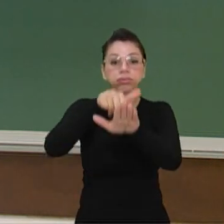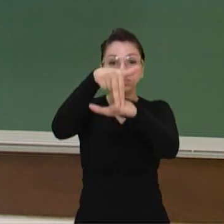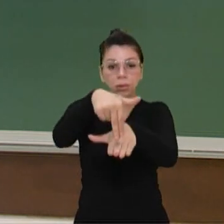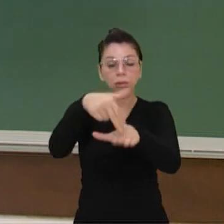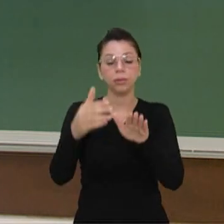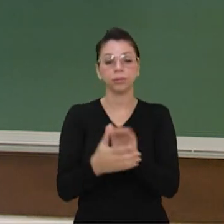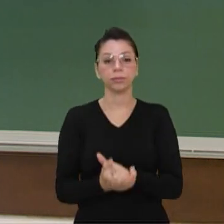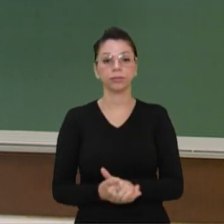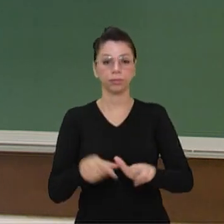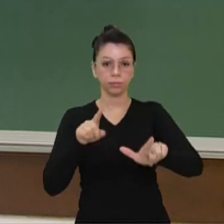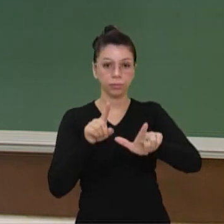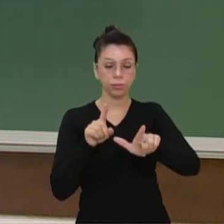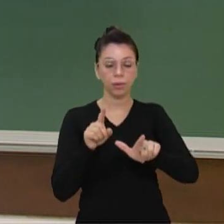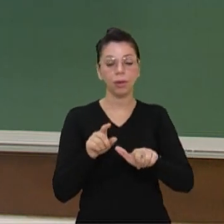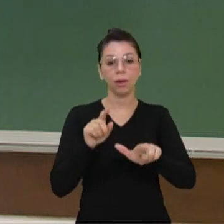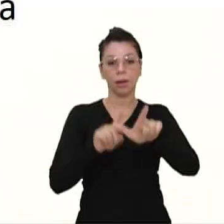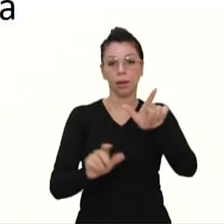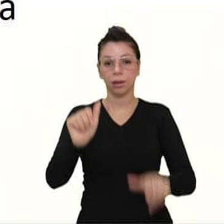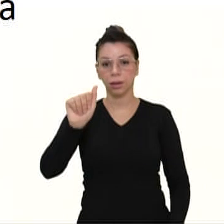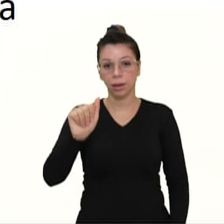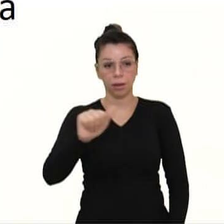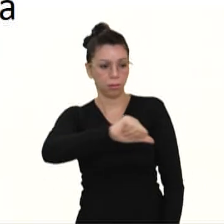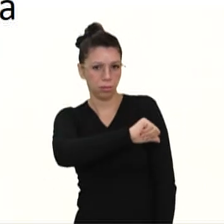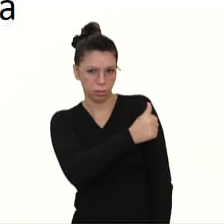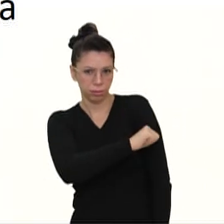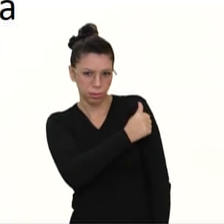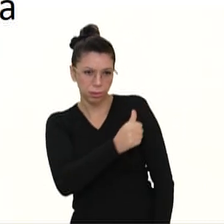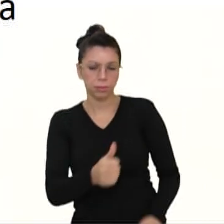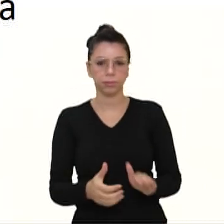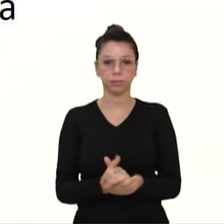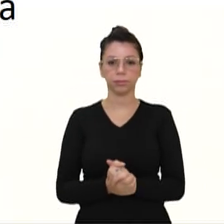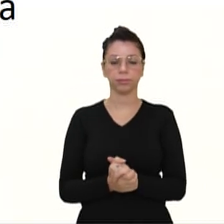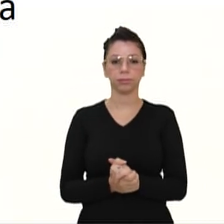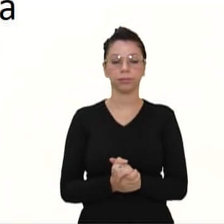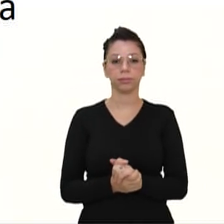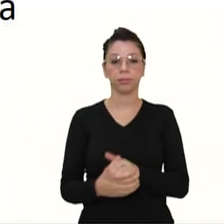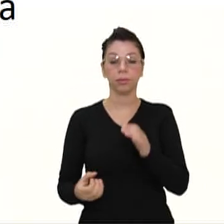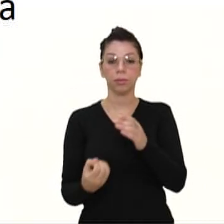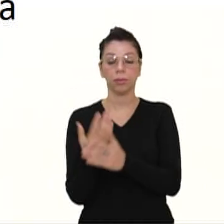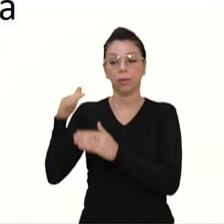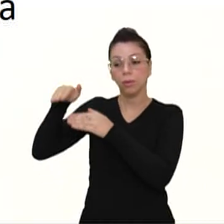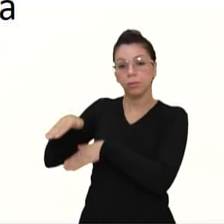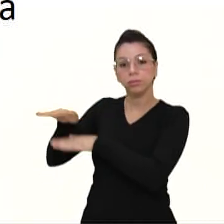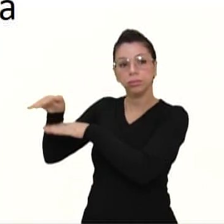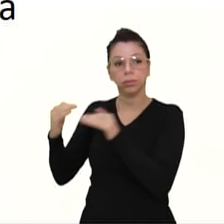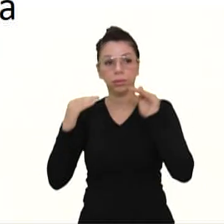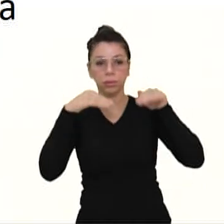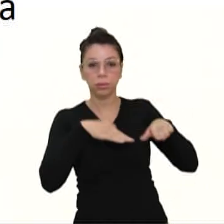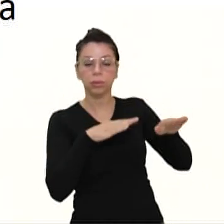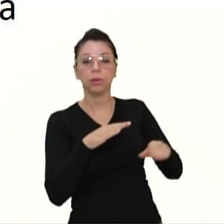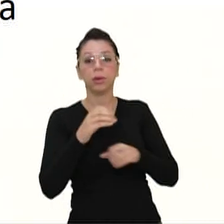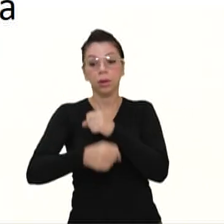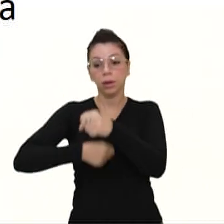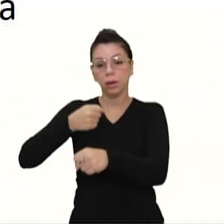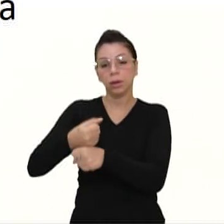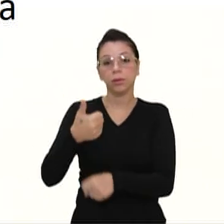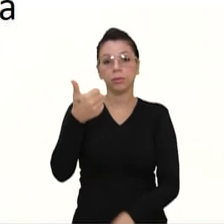A, nas praias do Rio de Janeiro. Alternativa B, surgiu no Havaí em